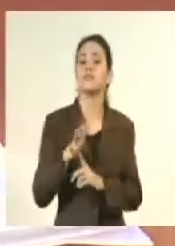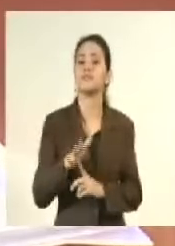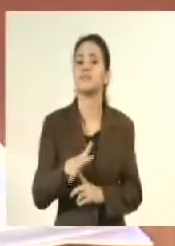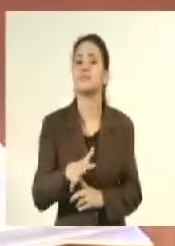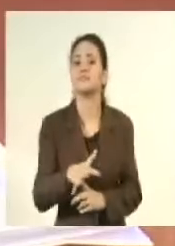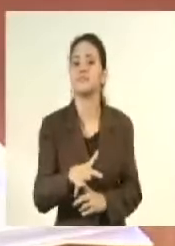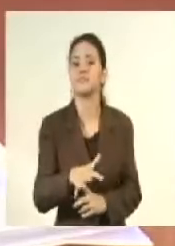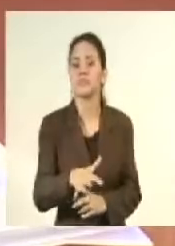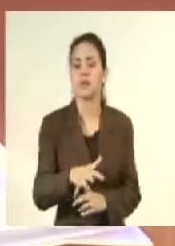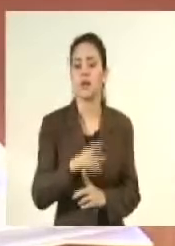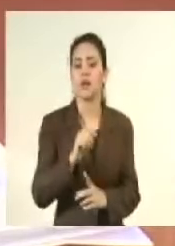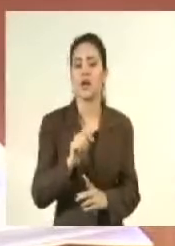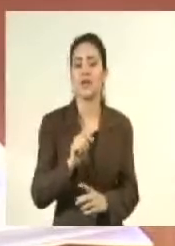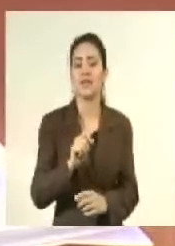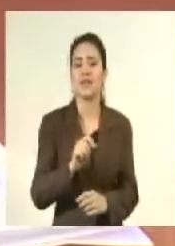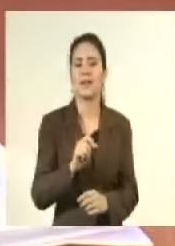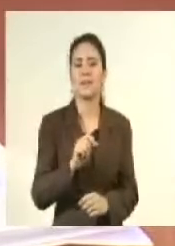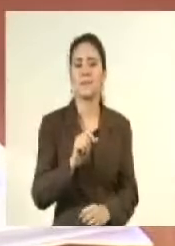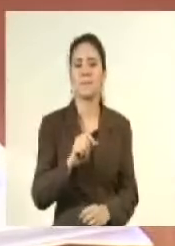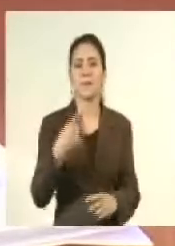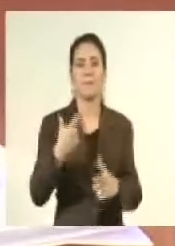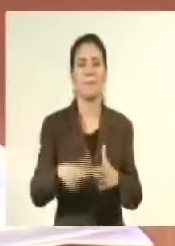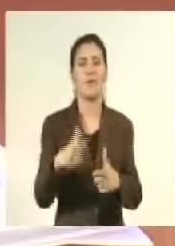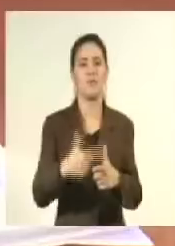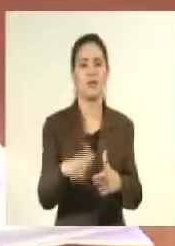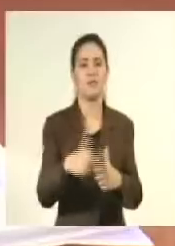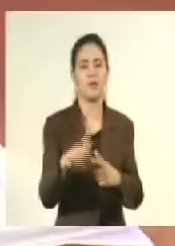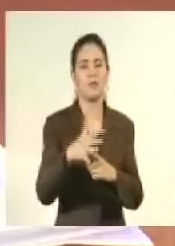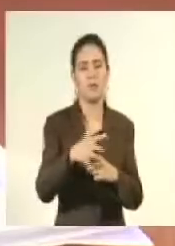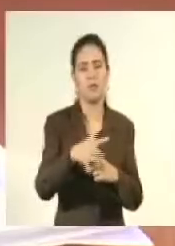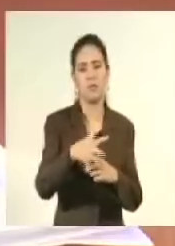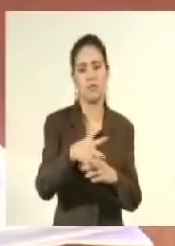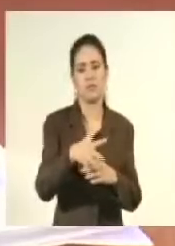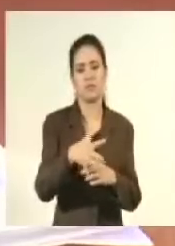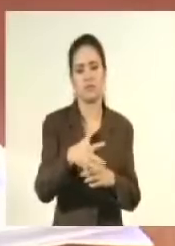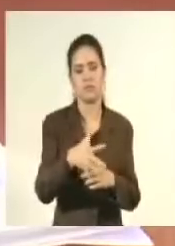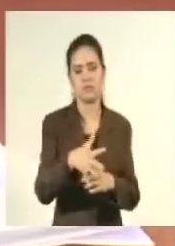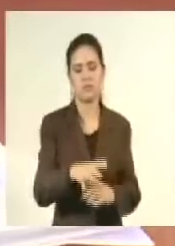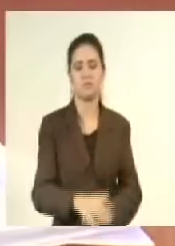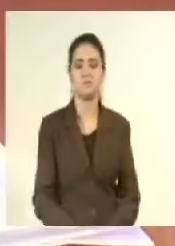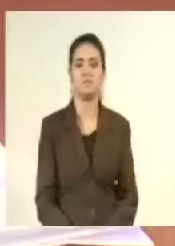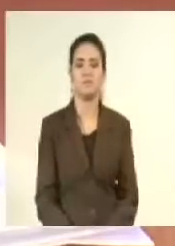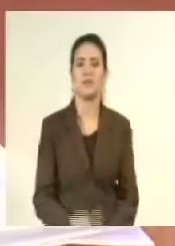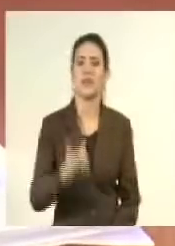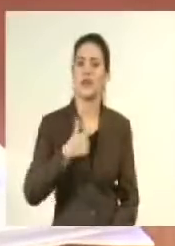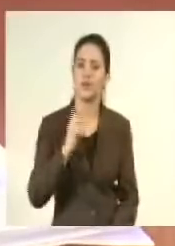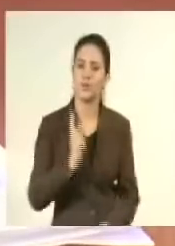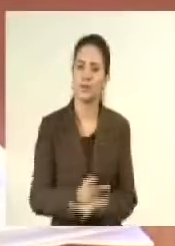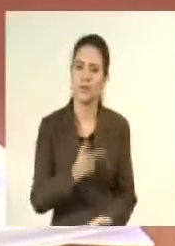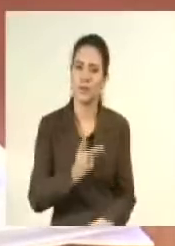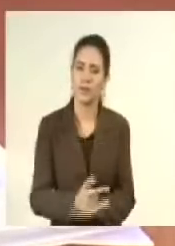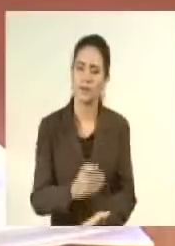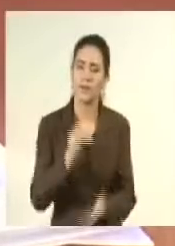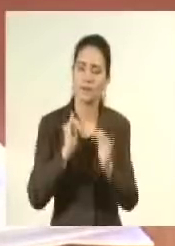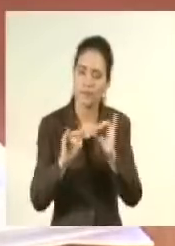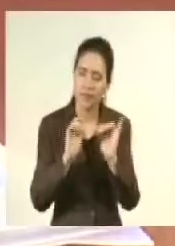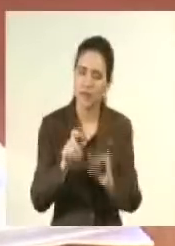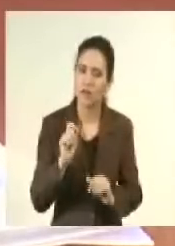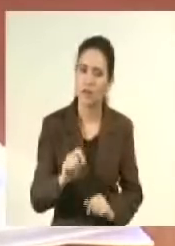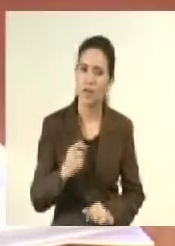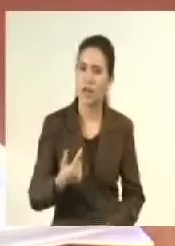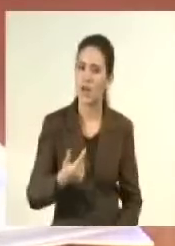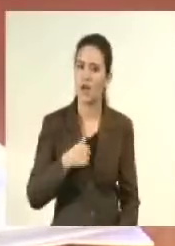que sofreu pane. Eu, desde o início, disse que eu nunca estive naquela aeronave que sofreu a